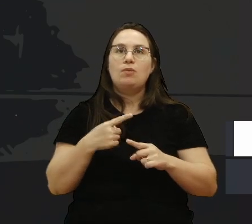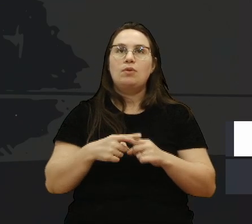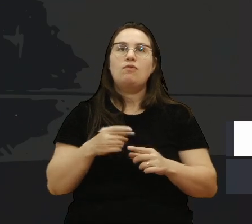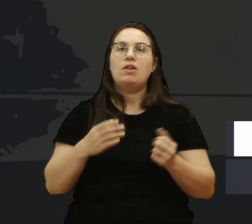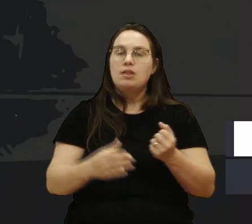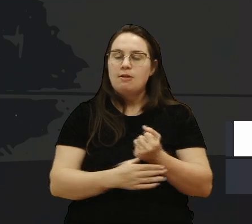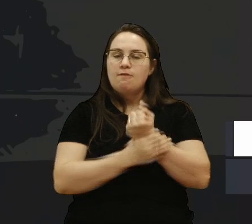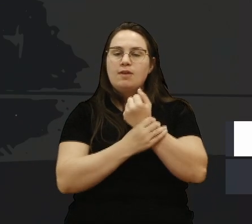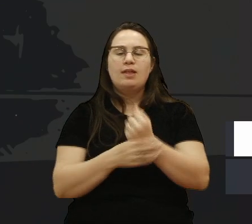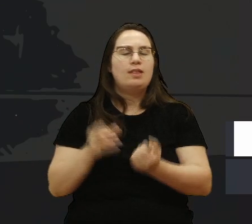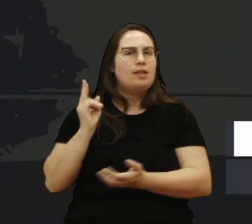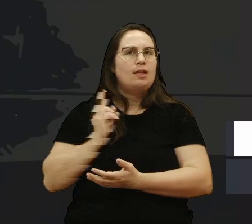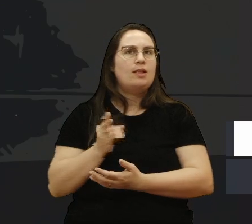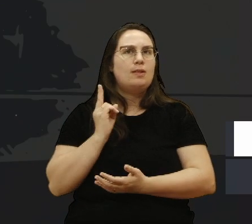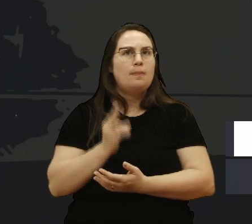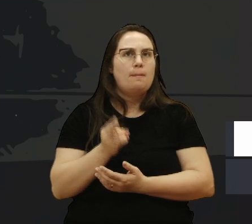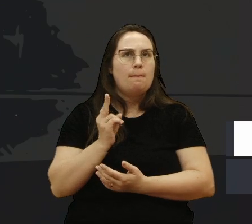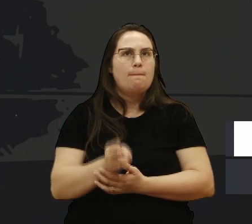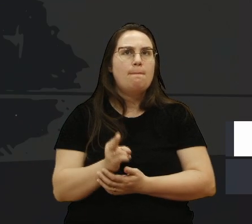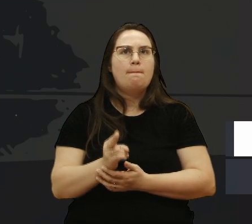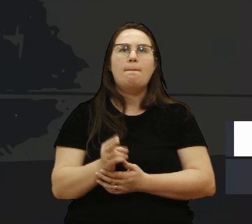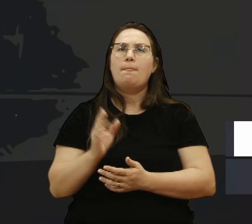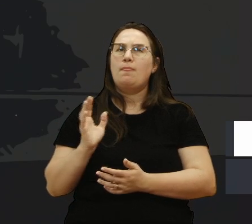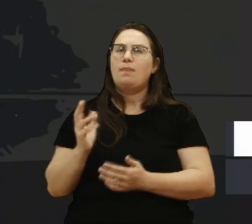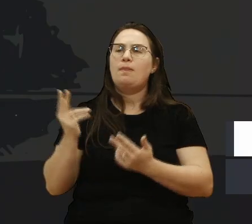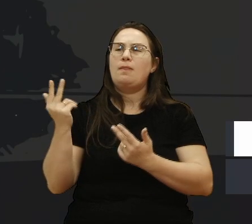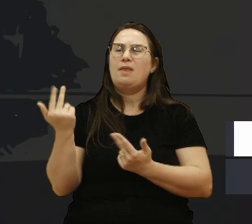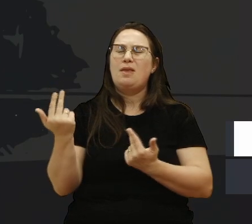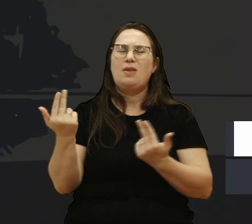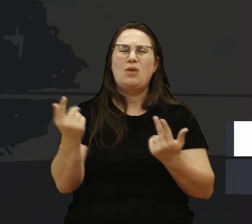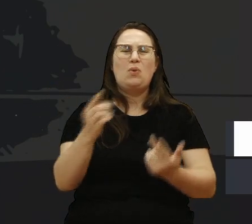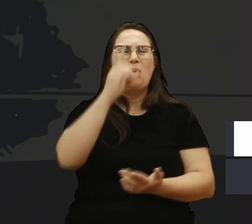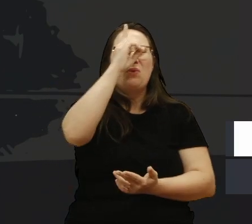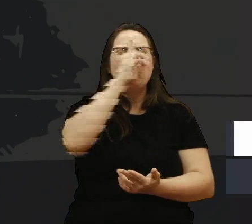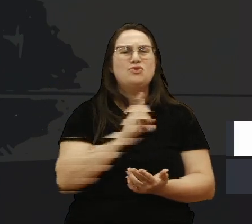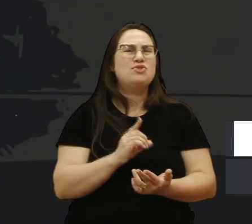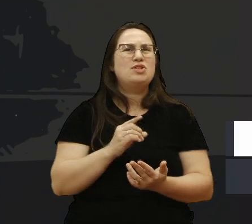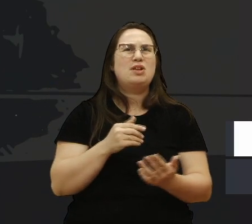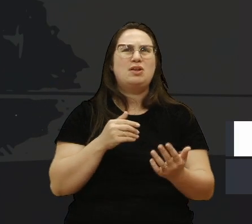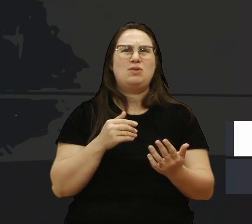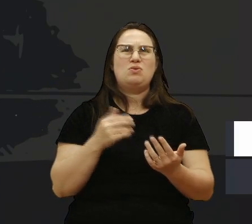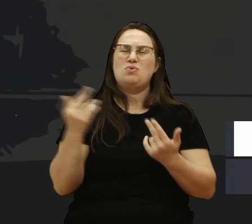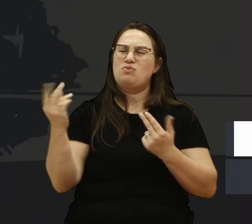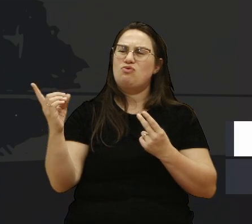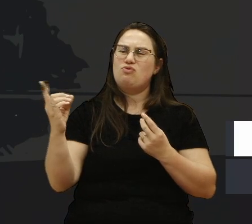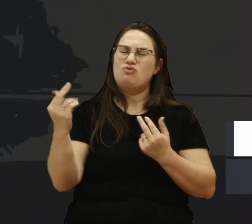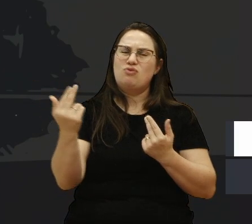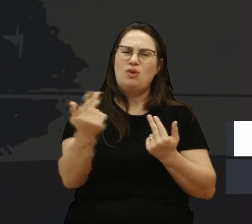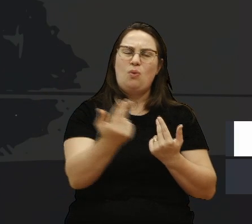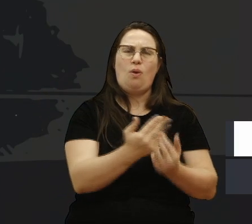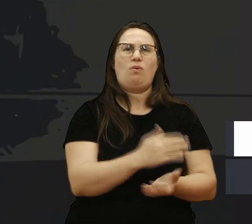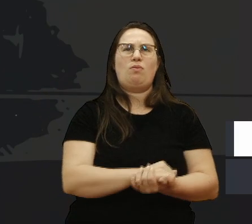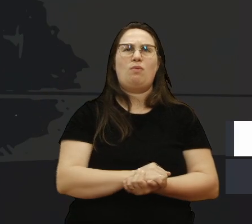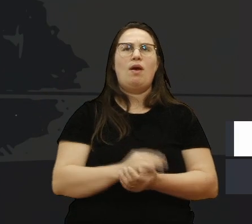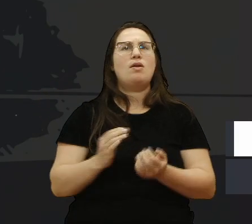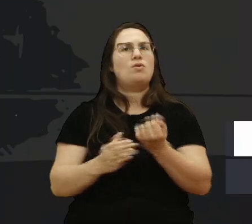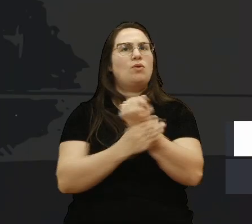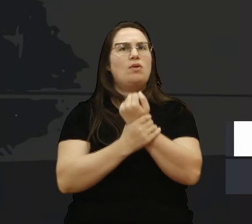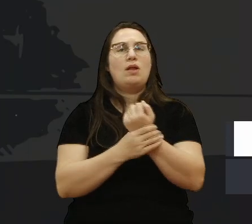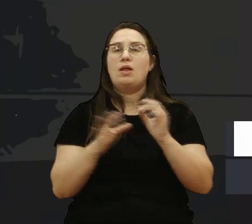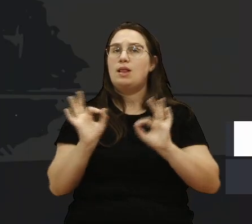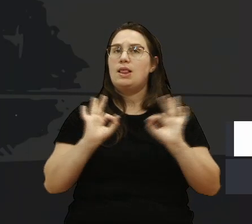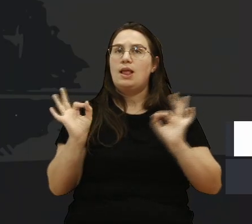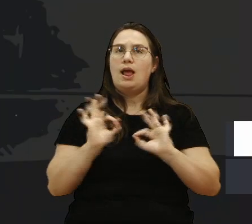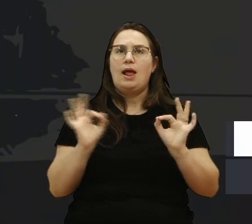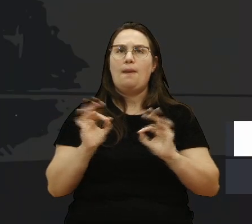defendendo a mesma coisa. Todos têm o mesmo direito nesse país e os mesmos deveres. É isso que eu defendo, nada mais, não